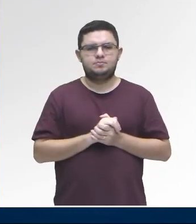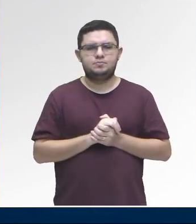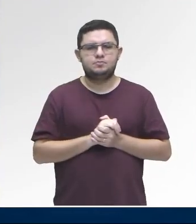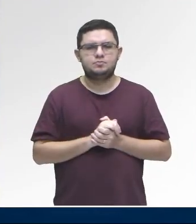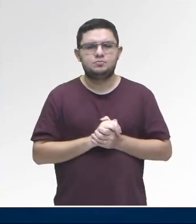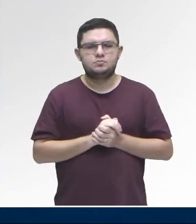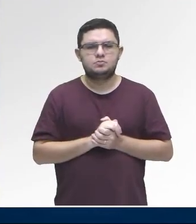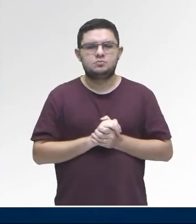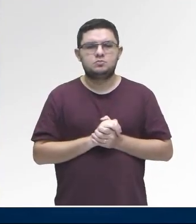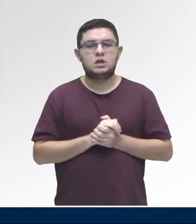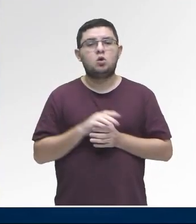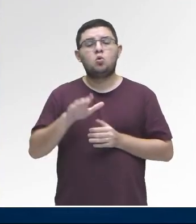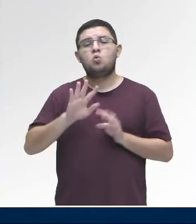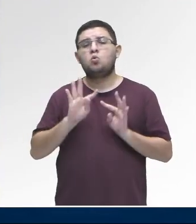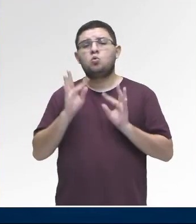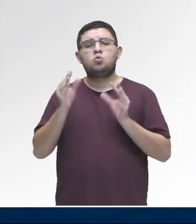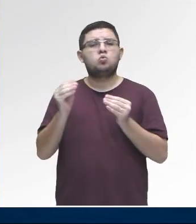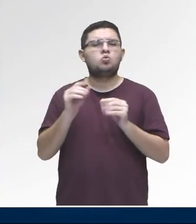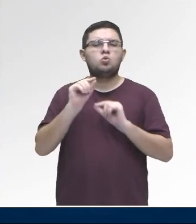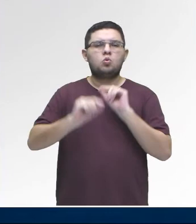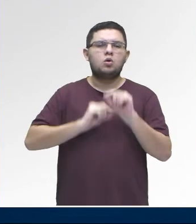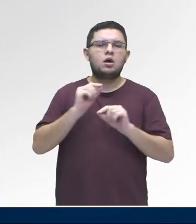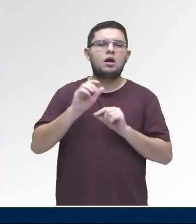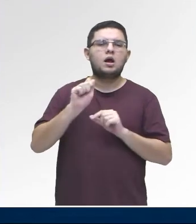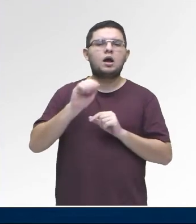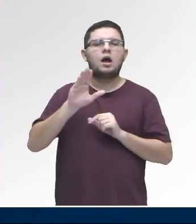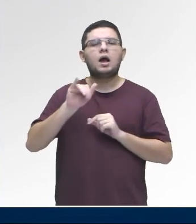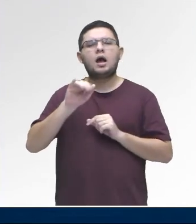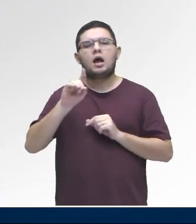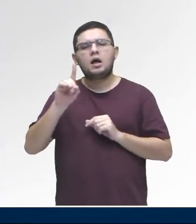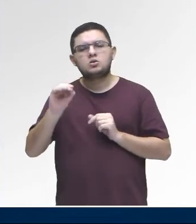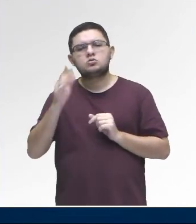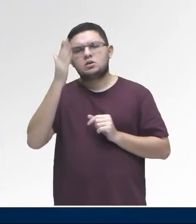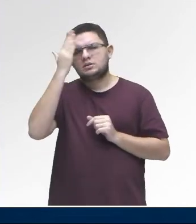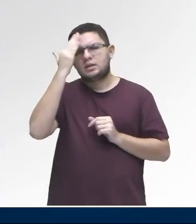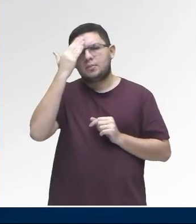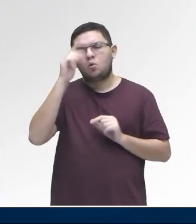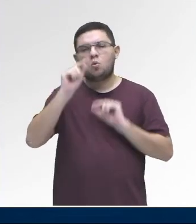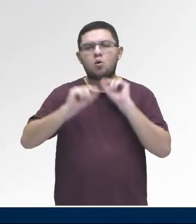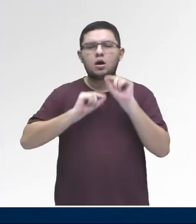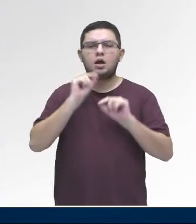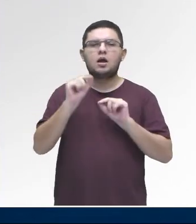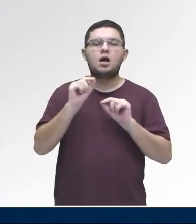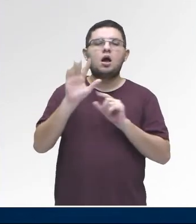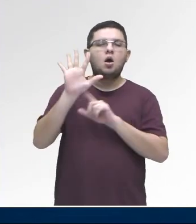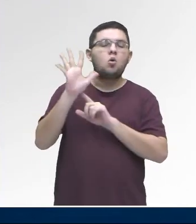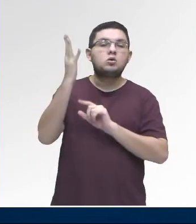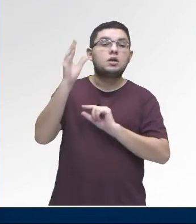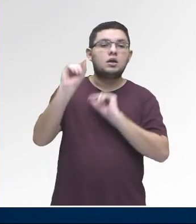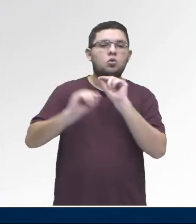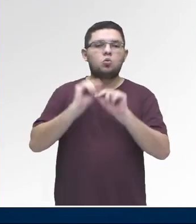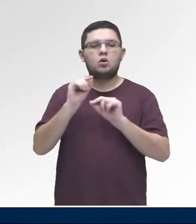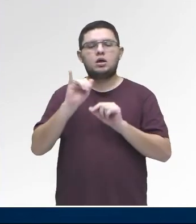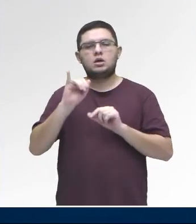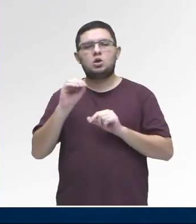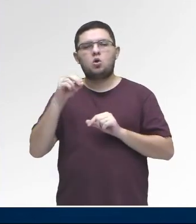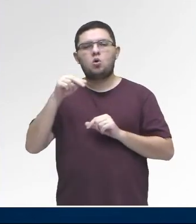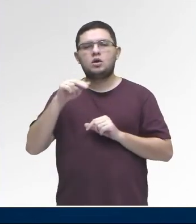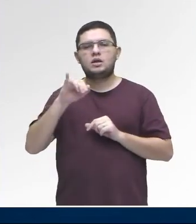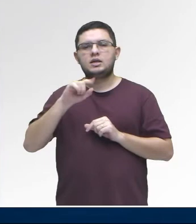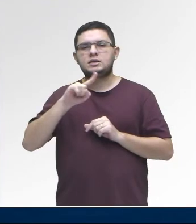Todos esses ácidos, nós sabemos que eles sofrem ionização, né? Para sofrer a ionização,